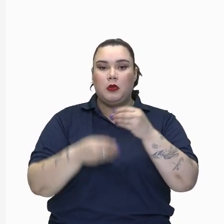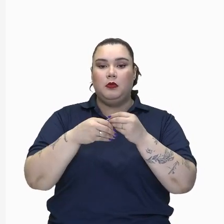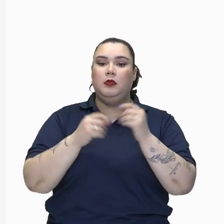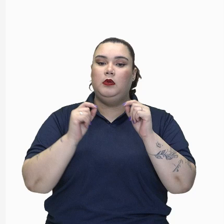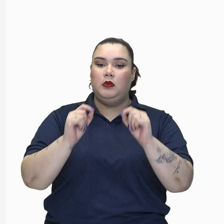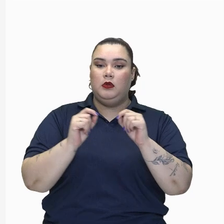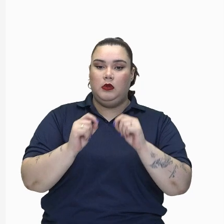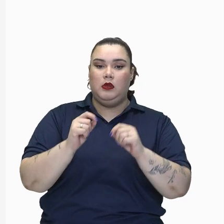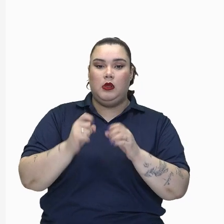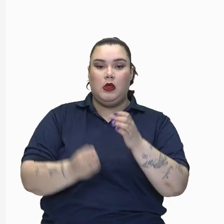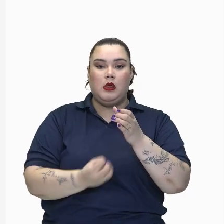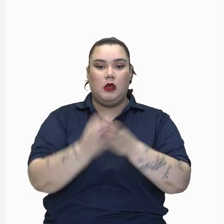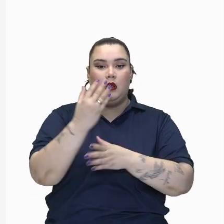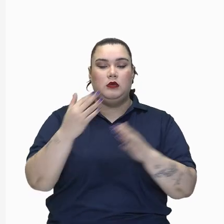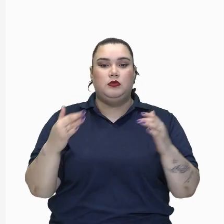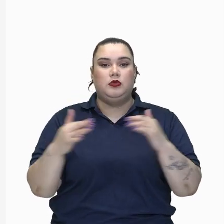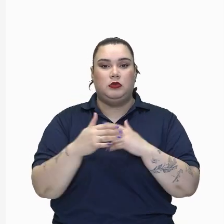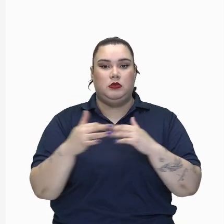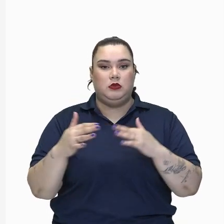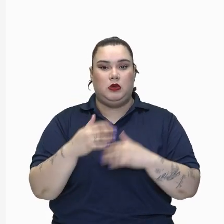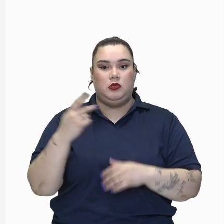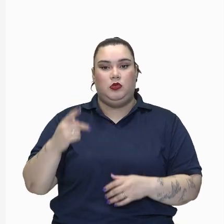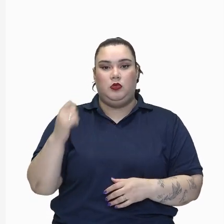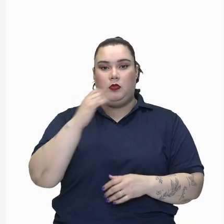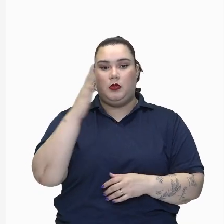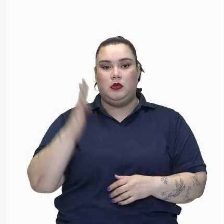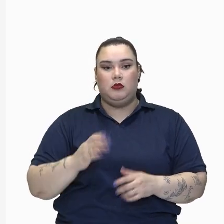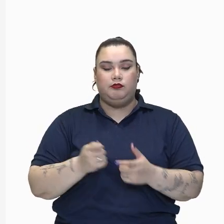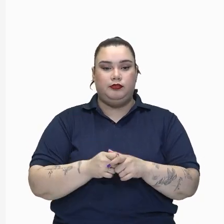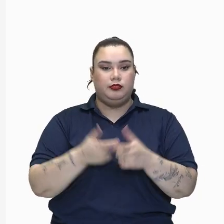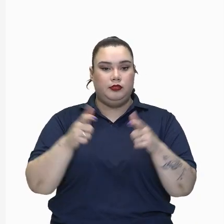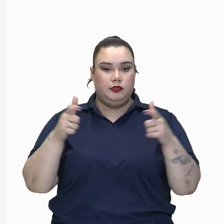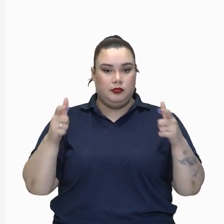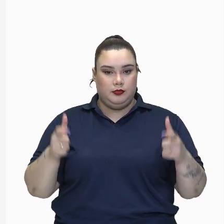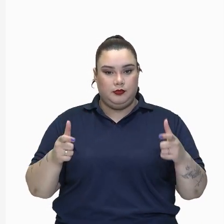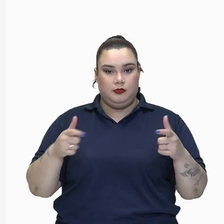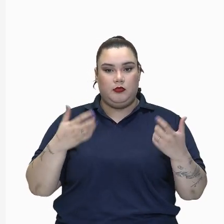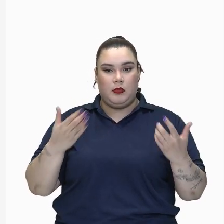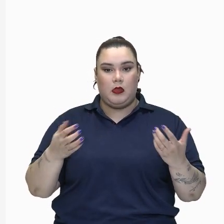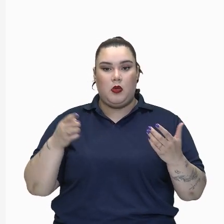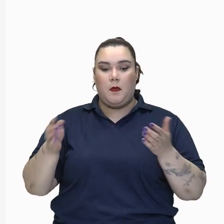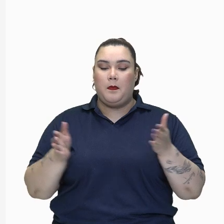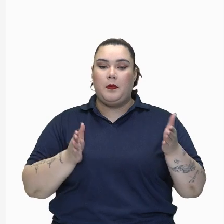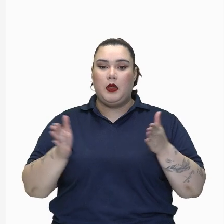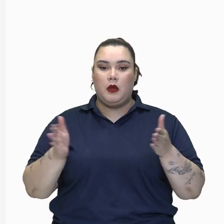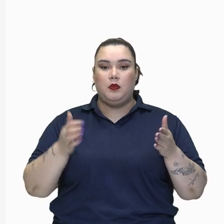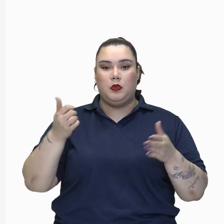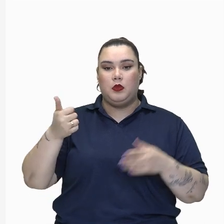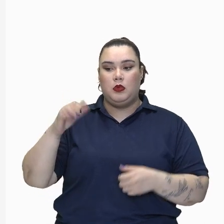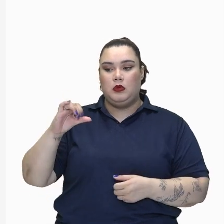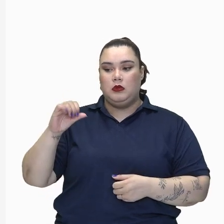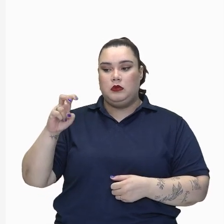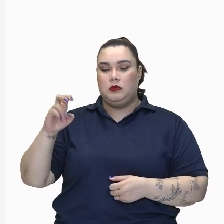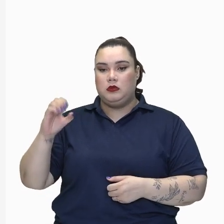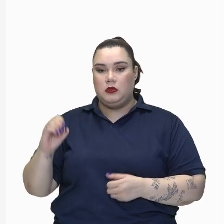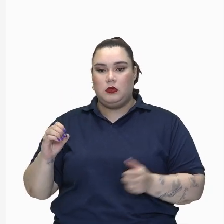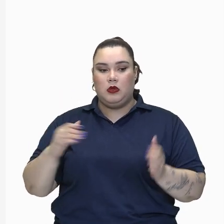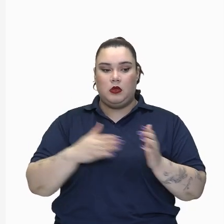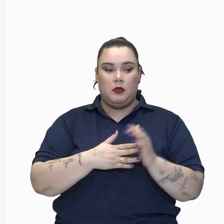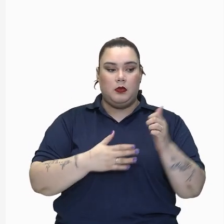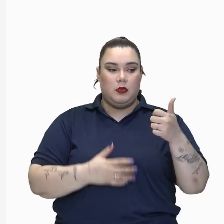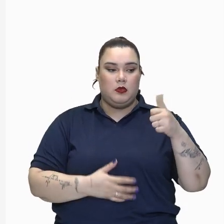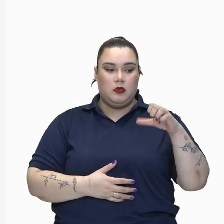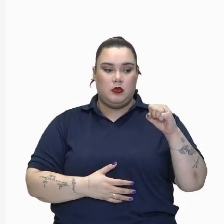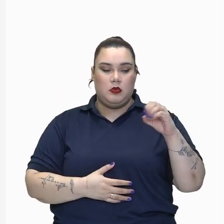da rede urbana brasileira. Então, o êxodo rural, ele teve seu auge entre 1950 e